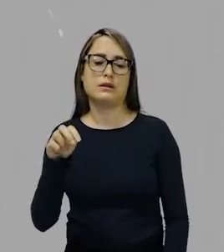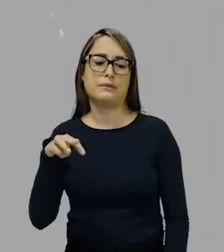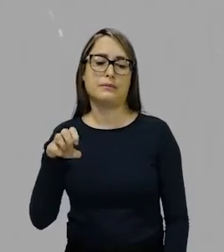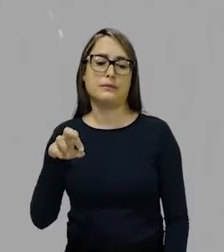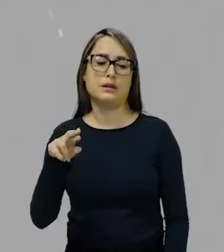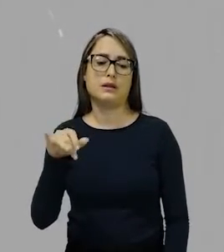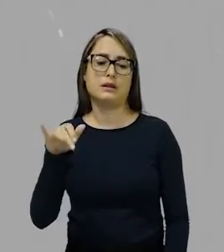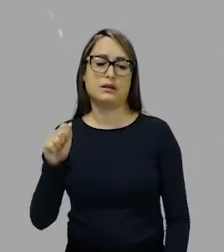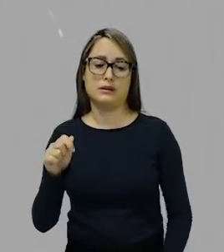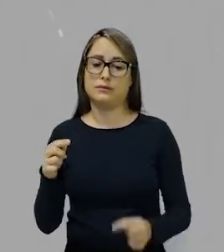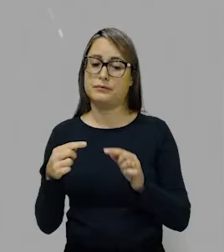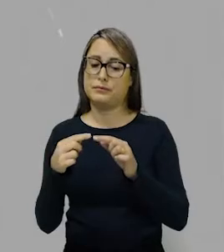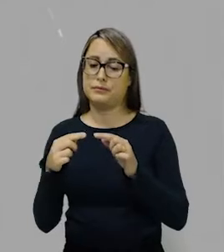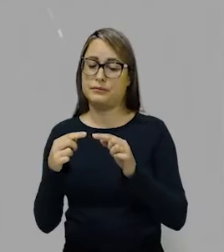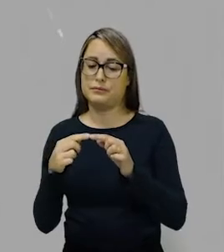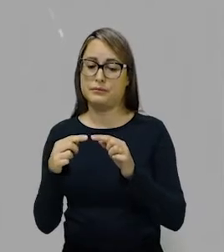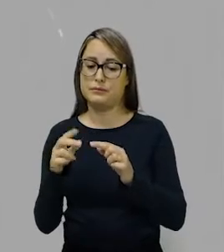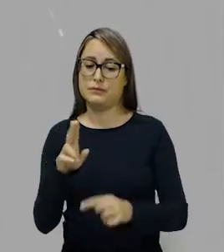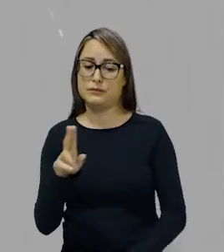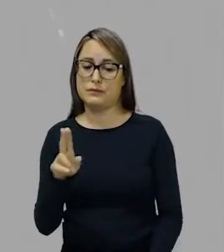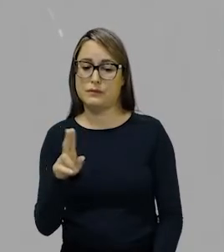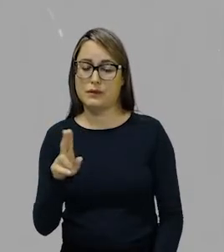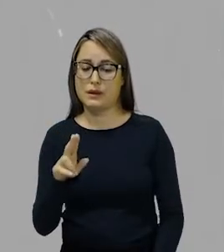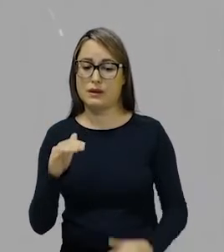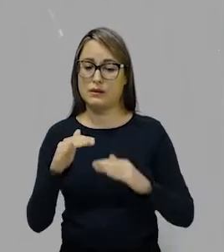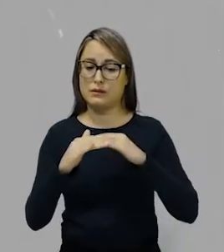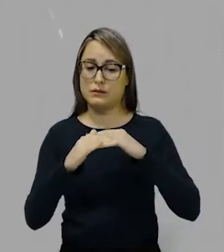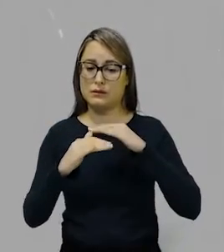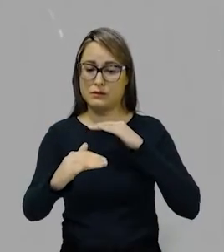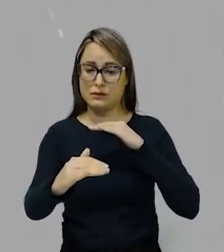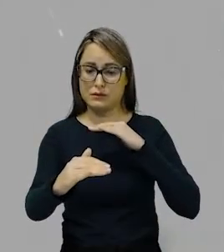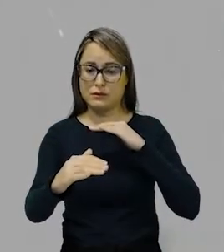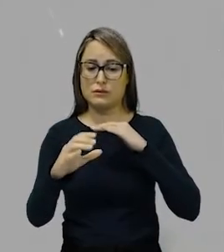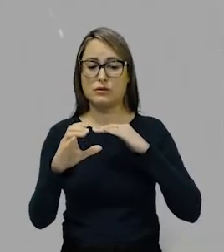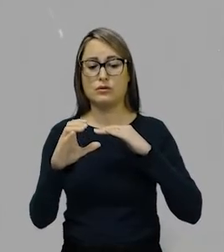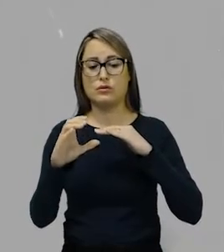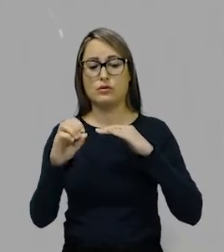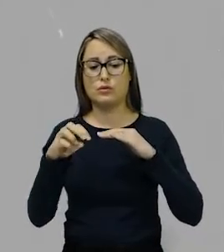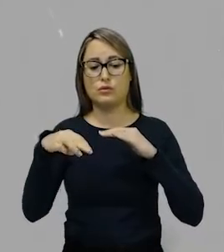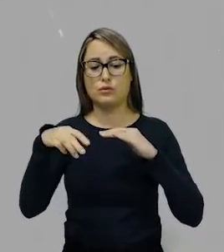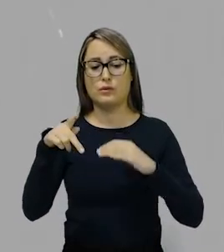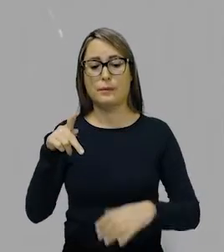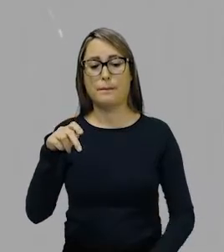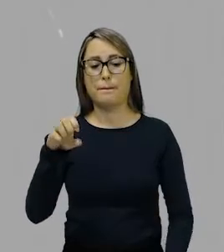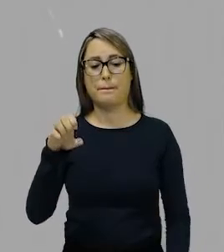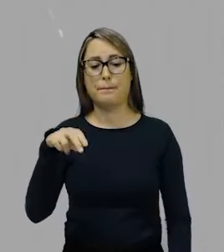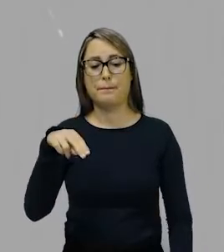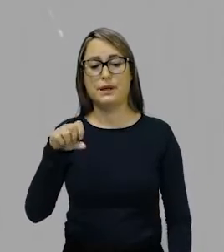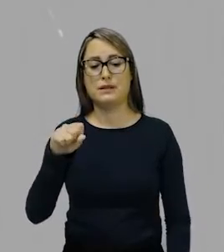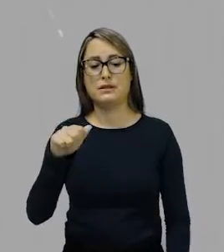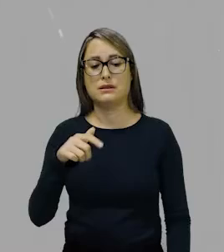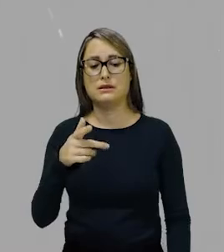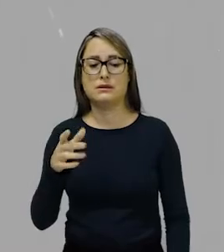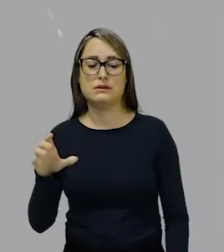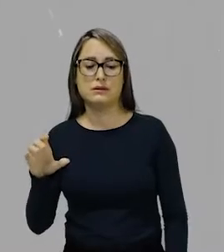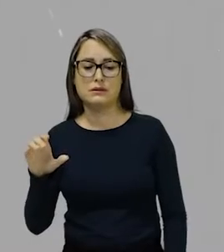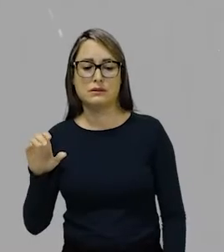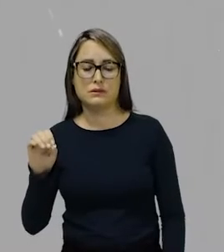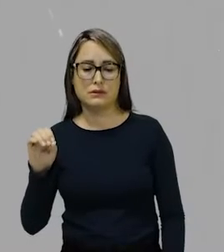quarto caso de isomeria plana de compensação. Turma, a isomeria plana de